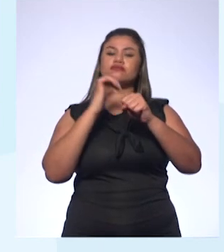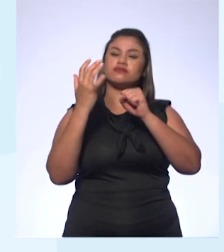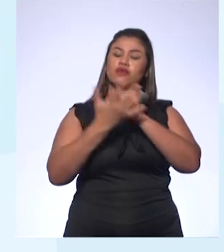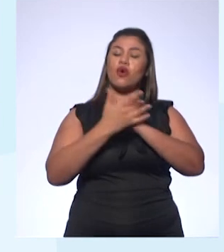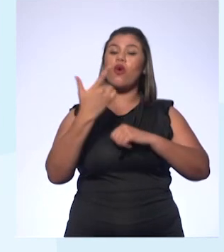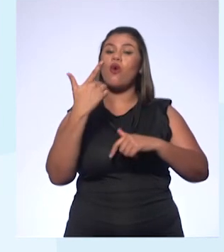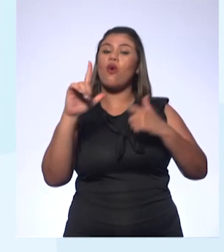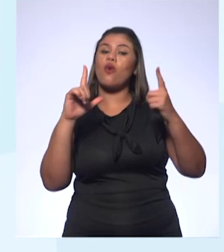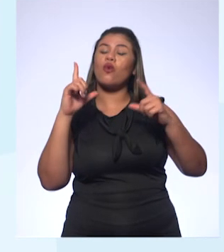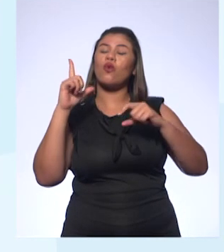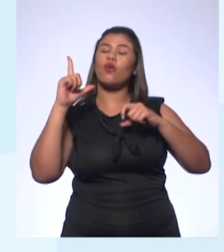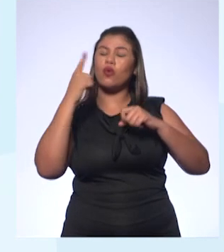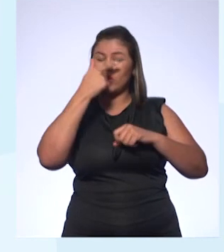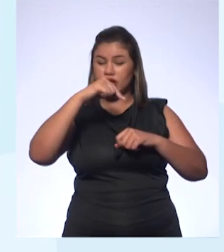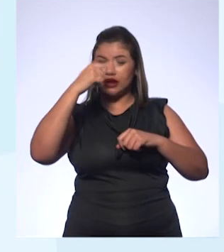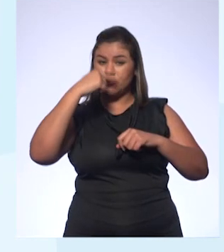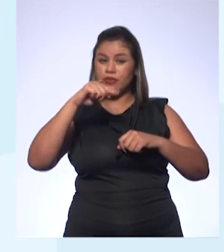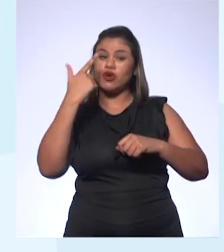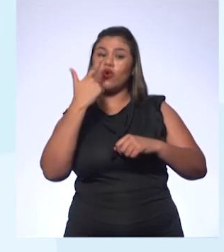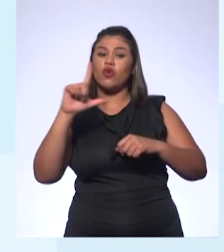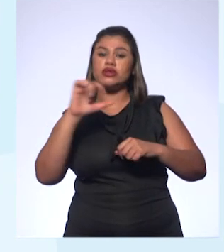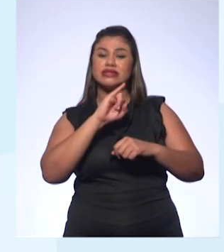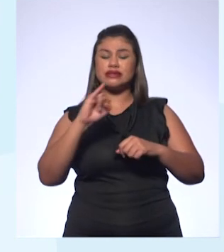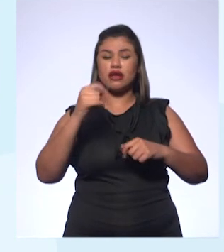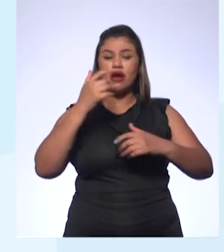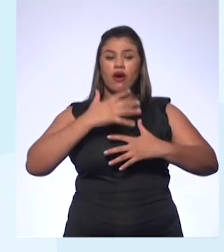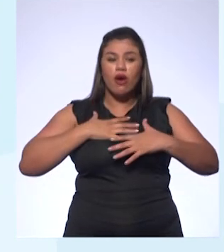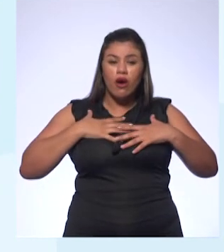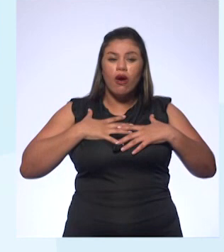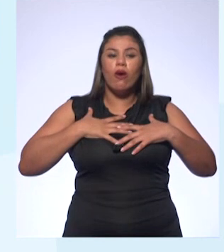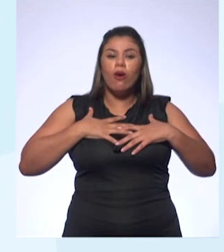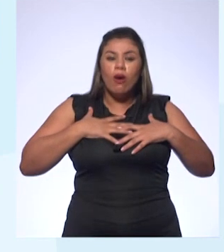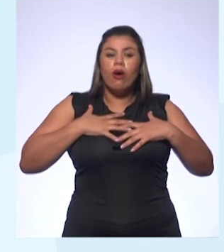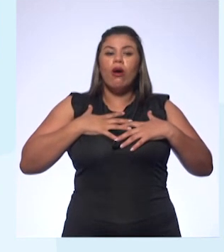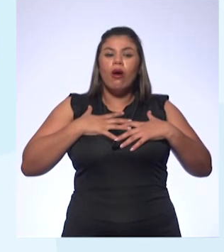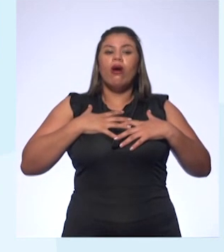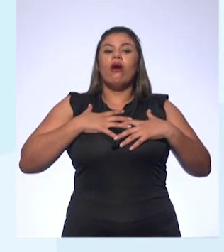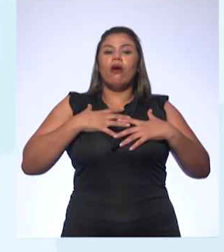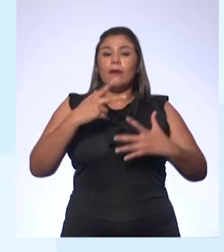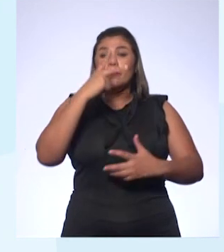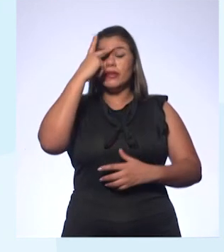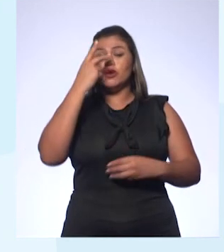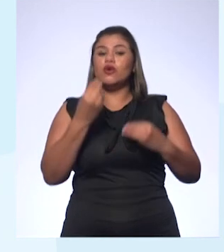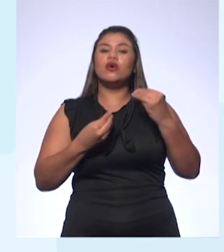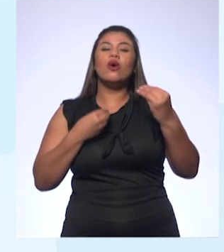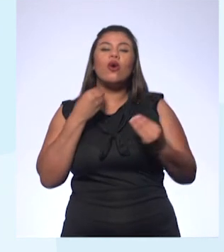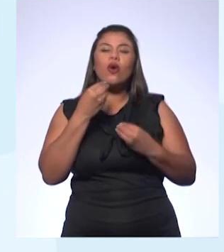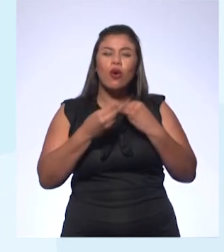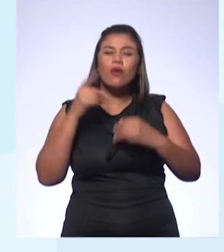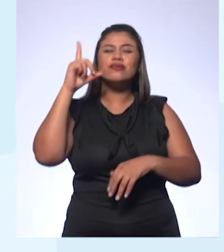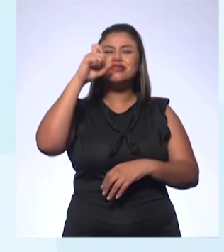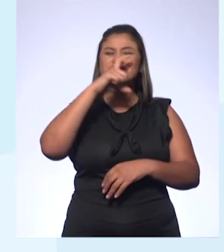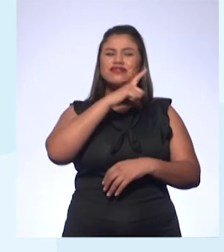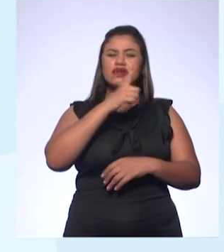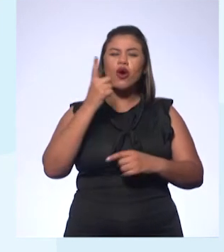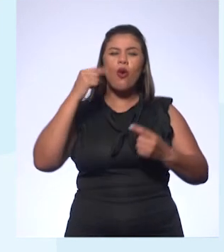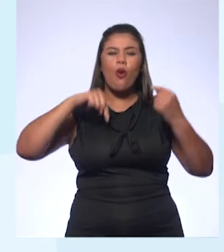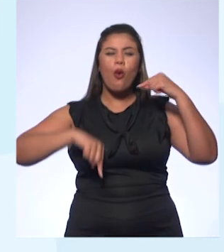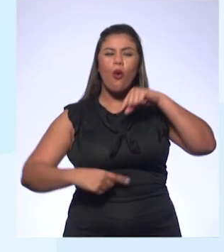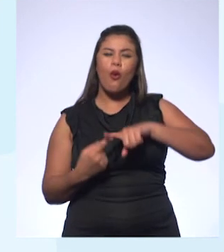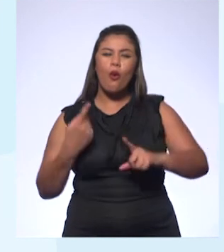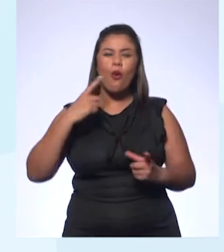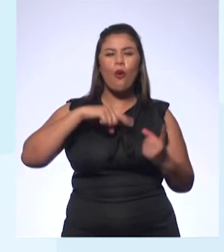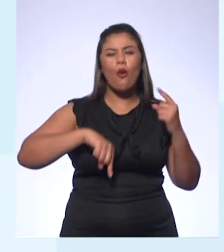outra gripe, quando começa a ter falta de ar, ou seja, aparentemente a pessoa está tendo dificuldade para oxigenar os